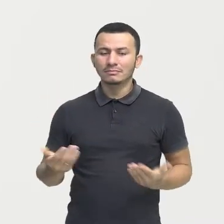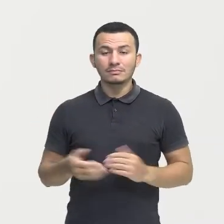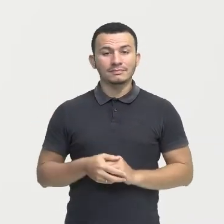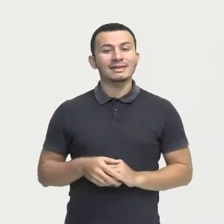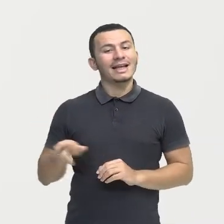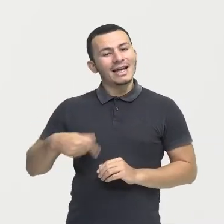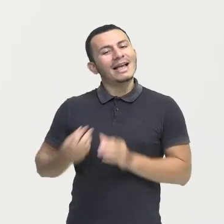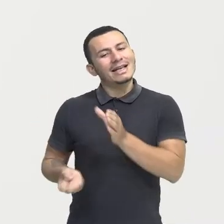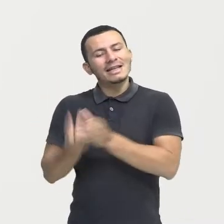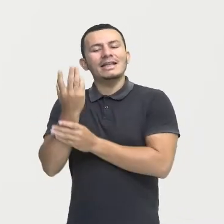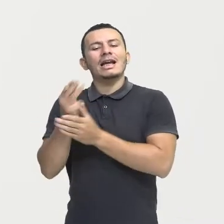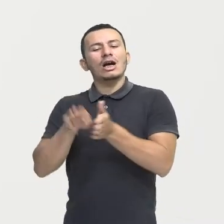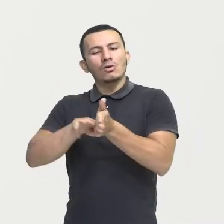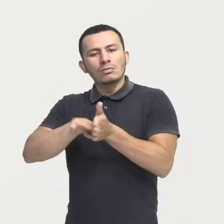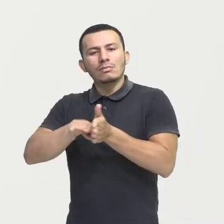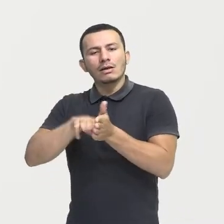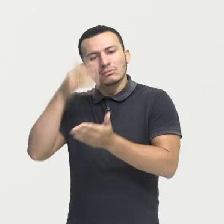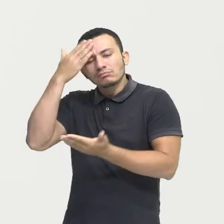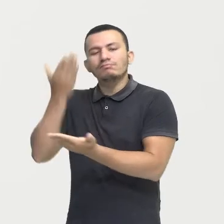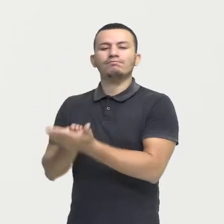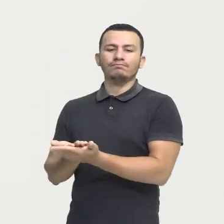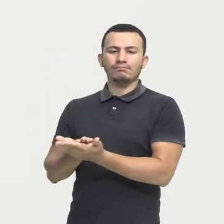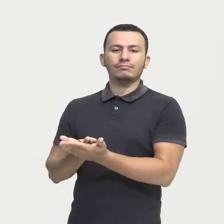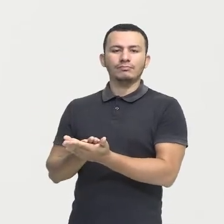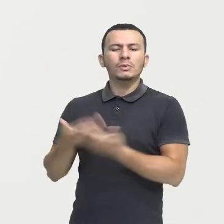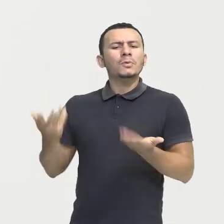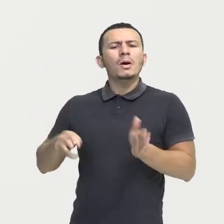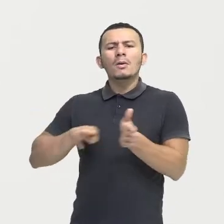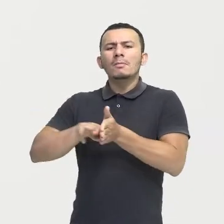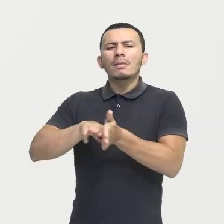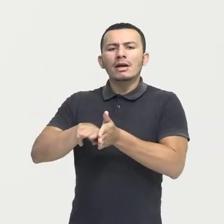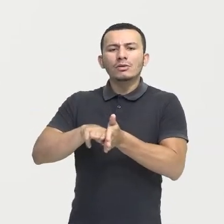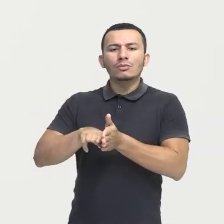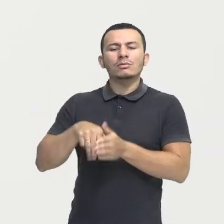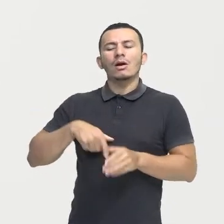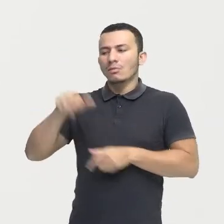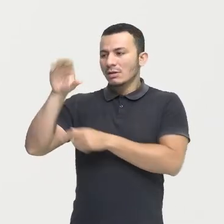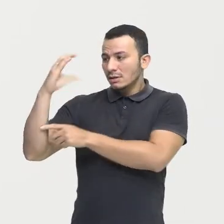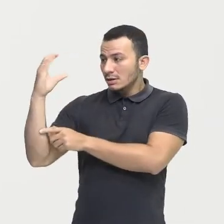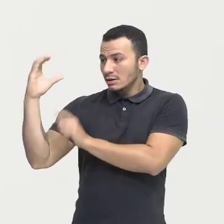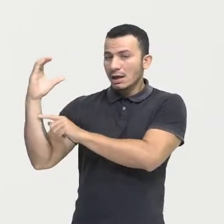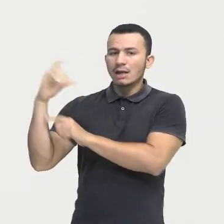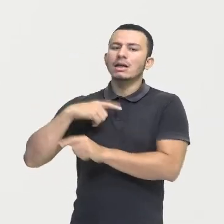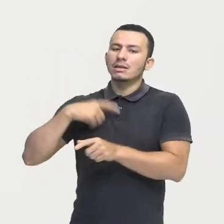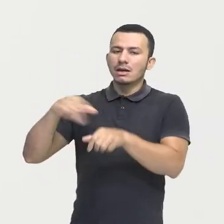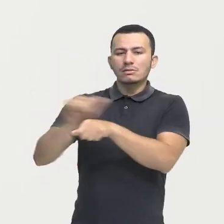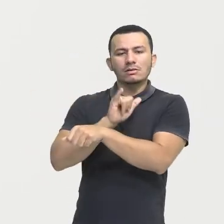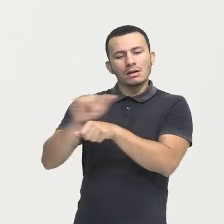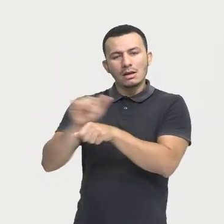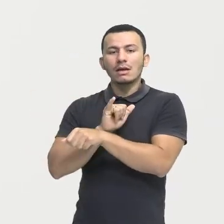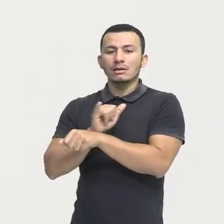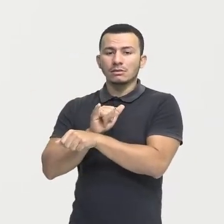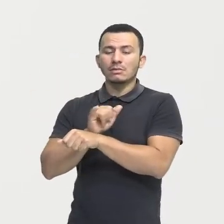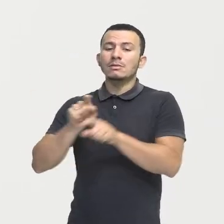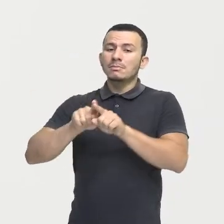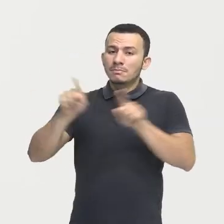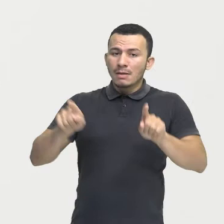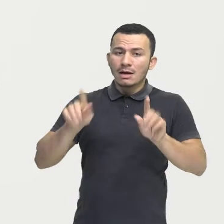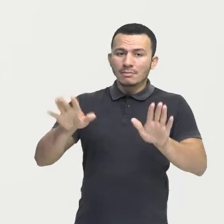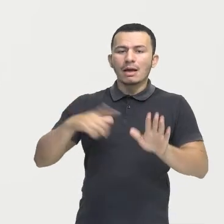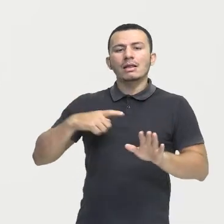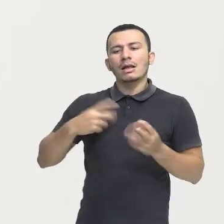Criar um método confiável. Que método é esse? Cada ciência vai ter os seus métodos. Mas normalmente